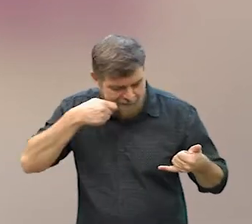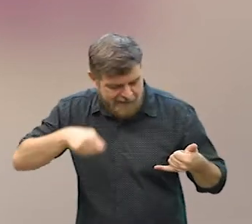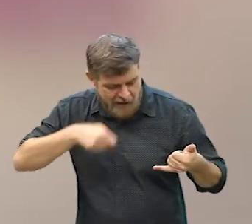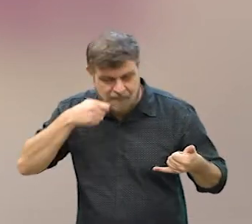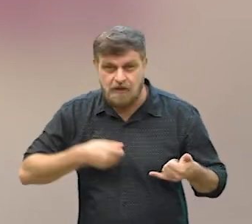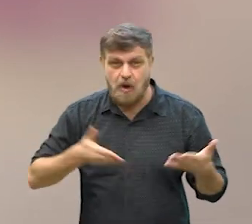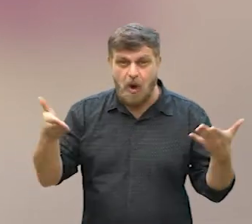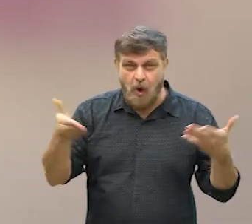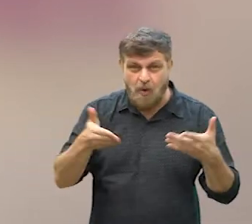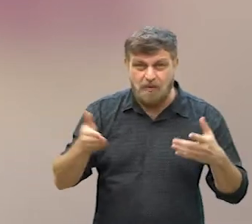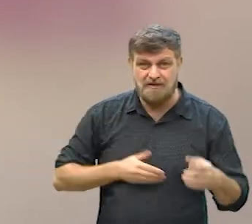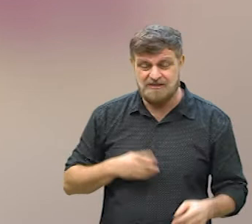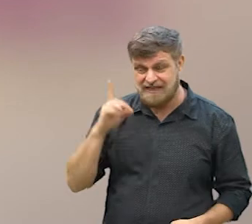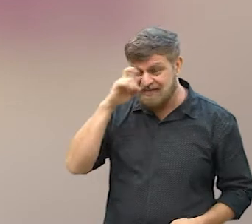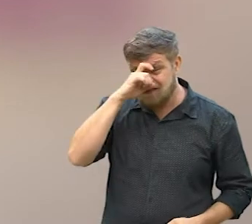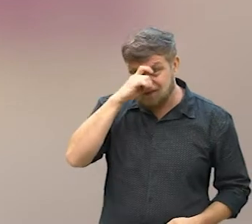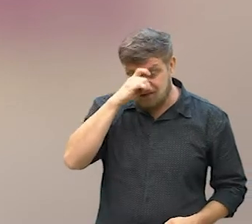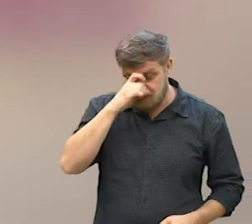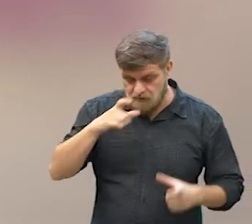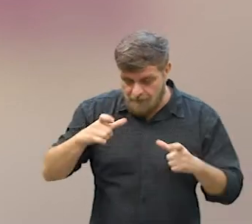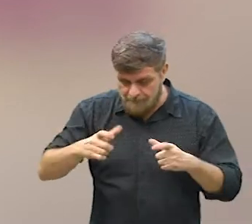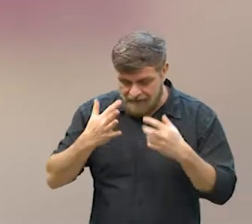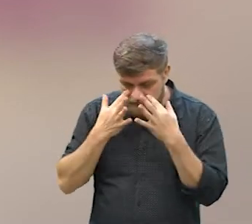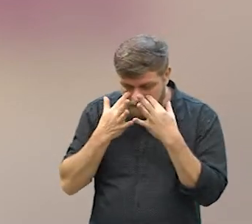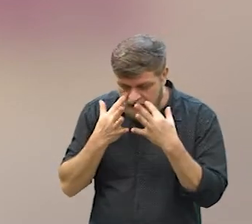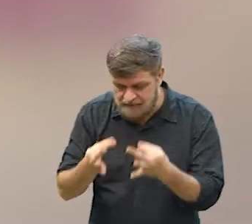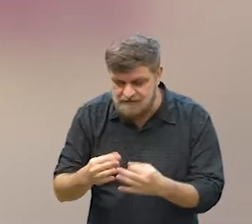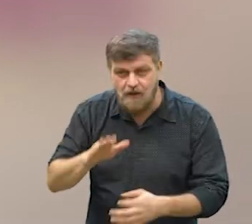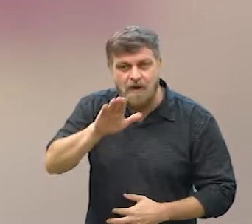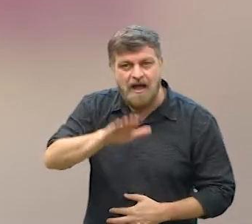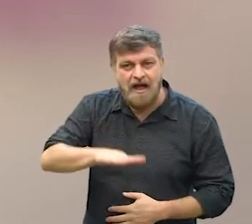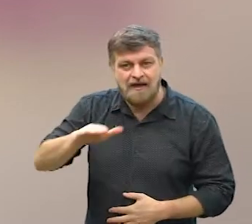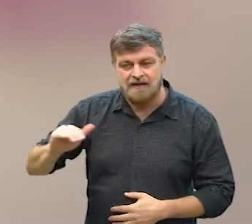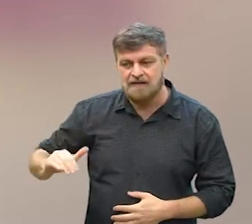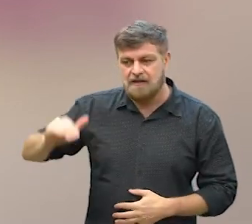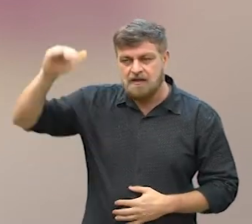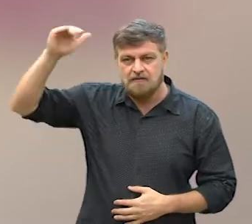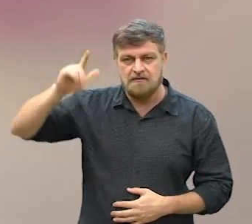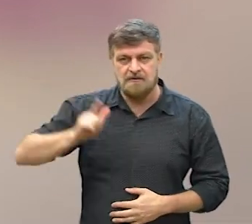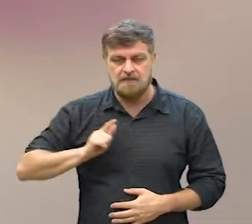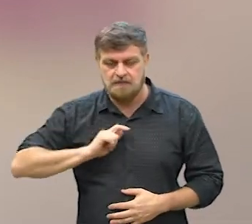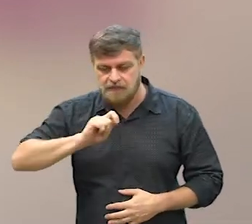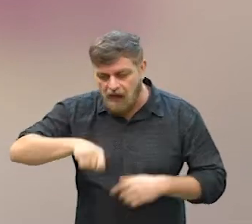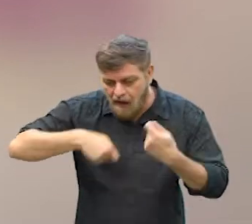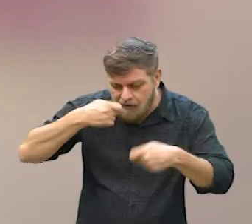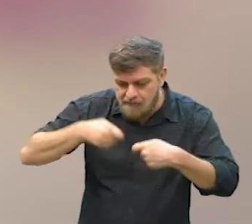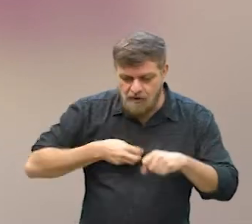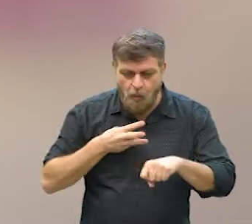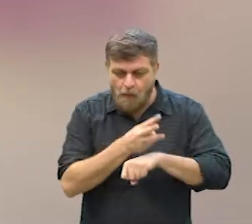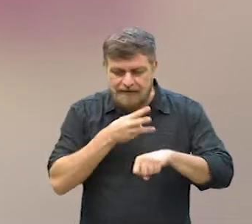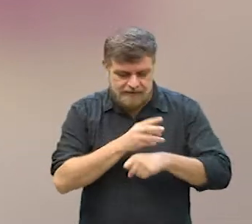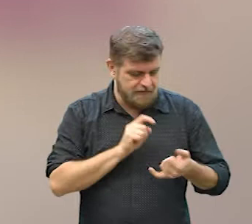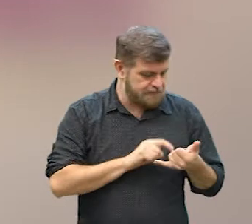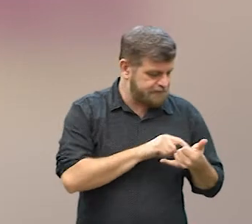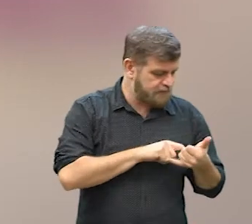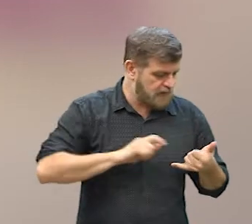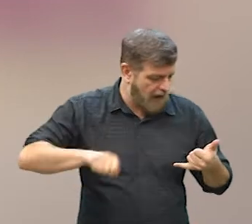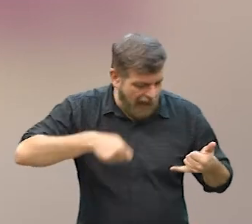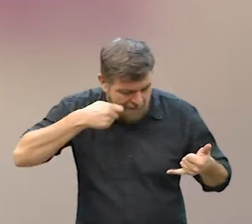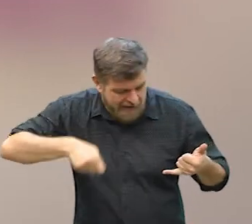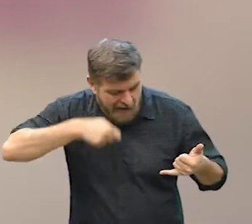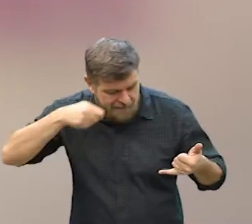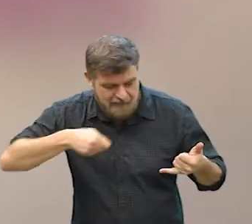que nós temos, as pessoas dificilmente prestar atenção no que está comendo. As crianças, os adultos, às vezes eles estão ali